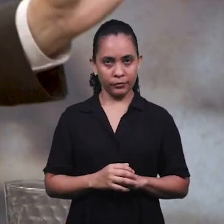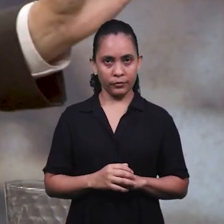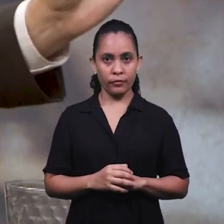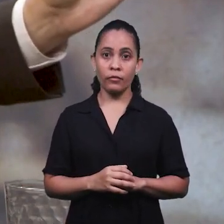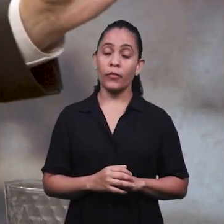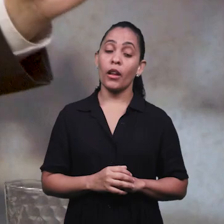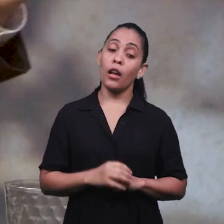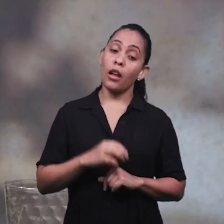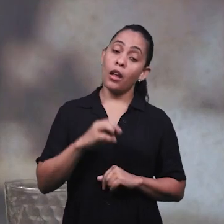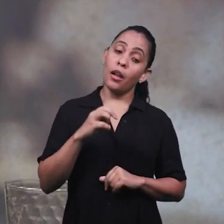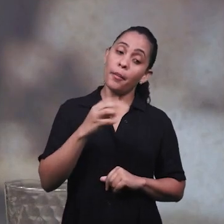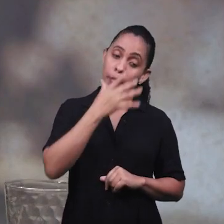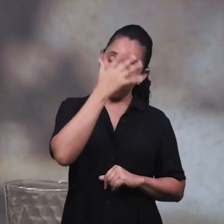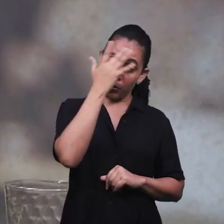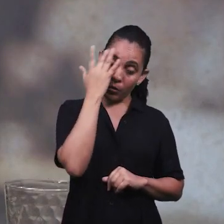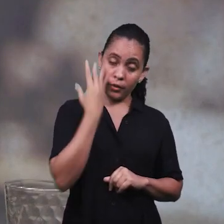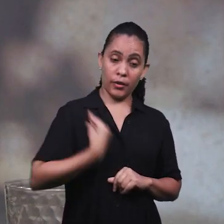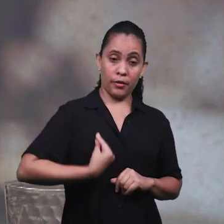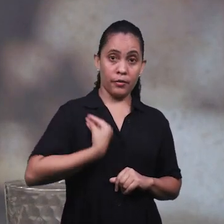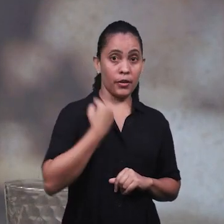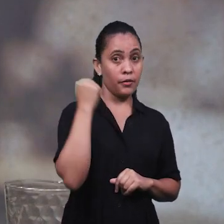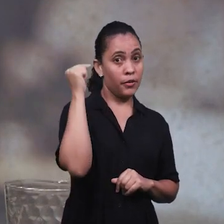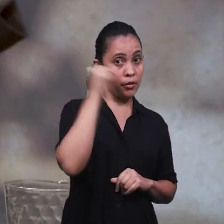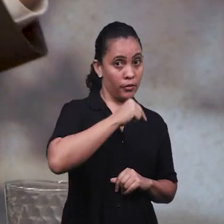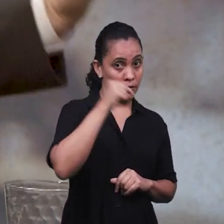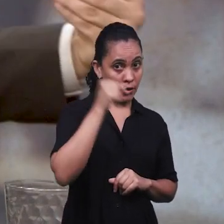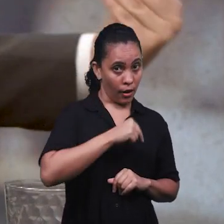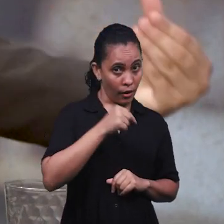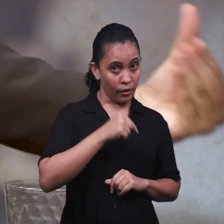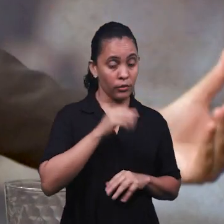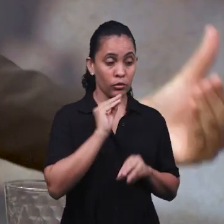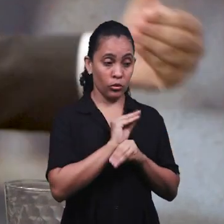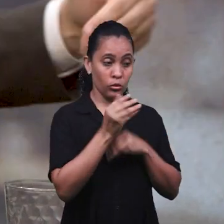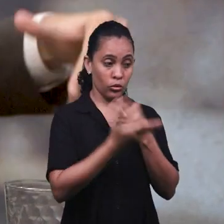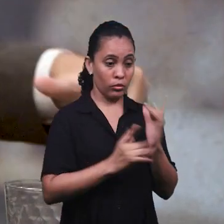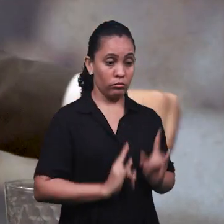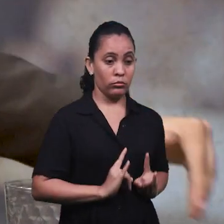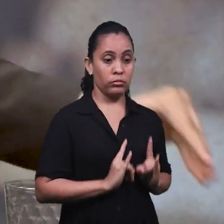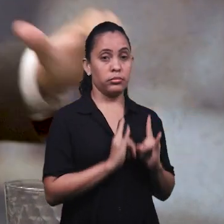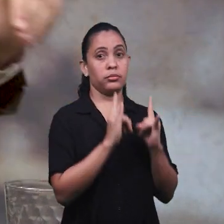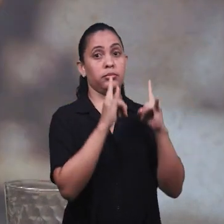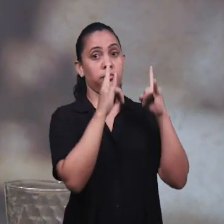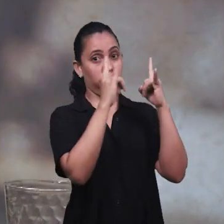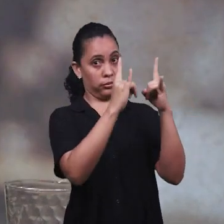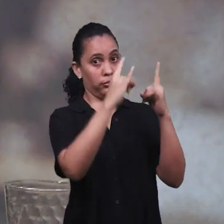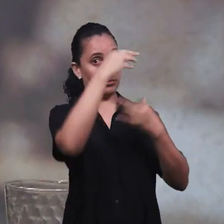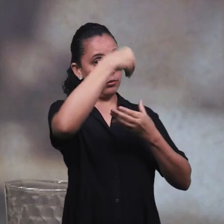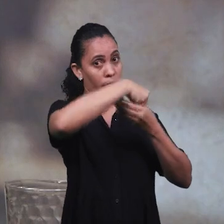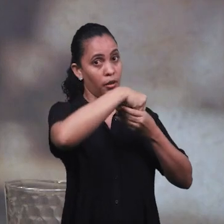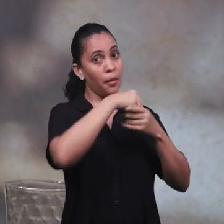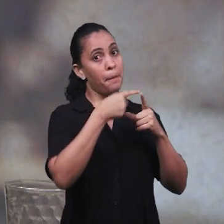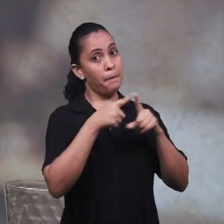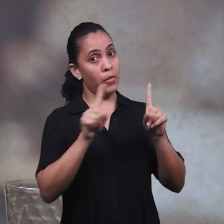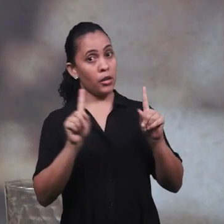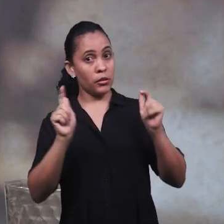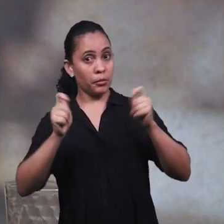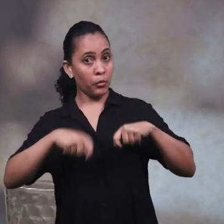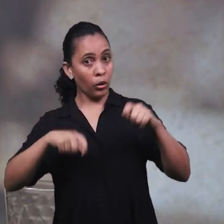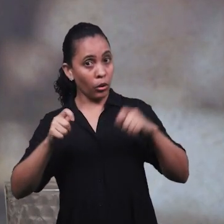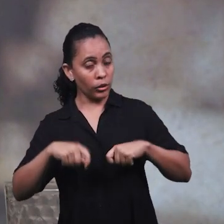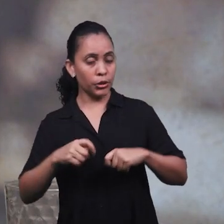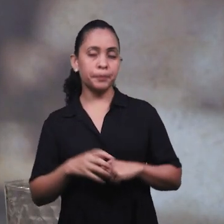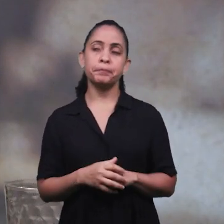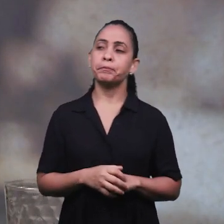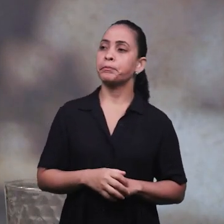o morador, ou seja, um condômino, um proprietário de uma unidade privativa dentro do condomínio, mas também se admite